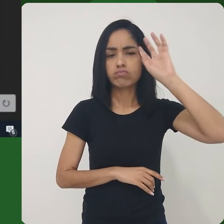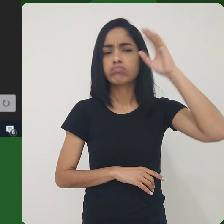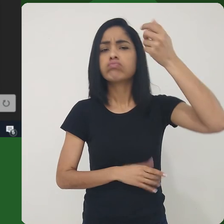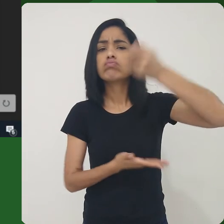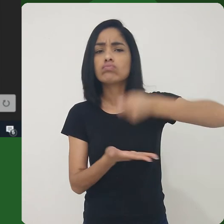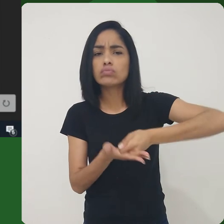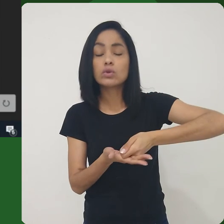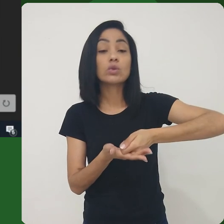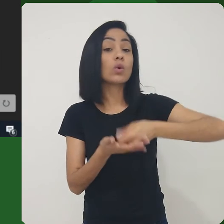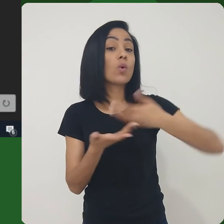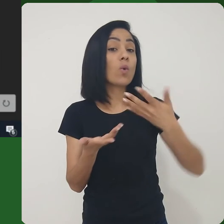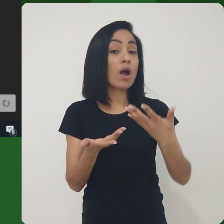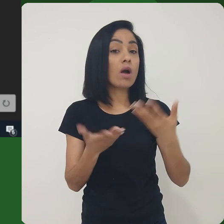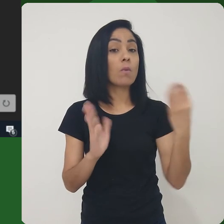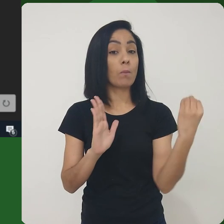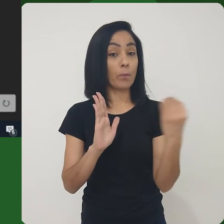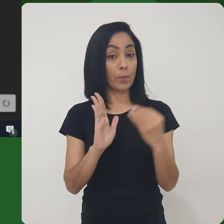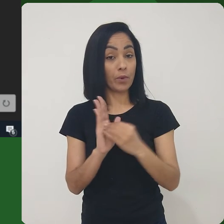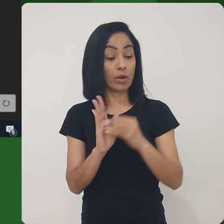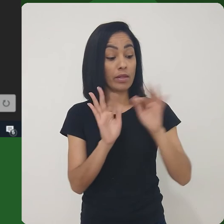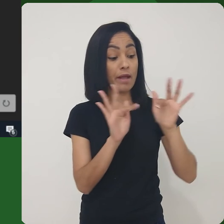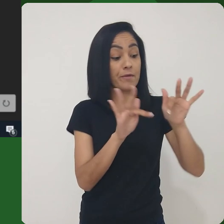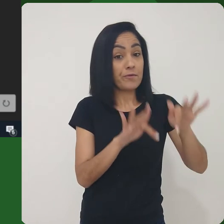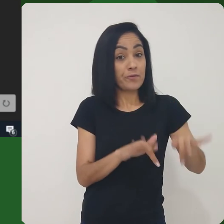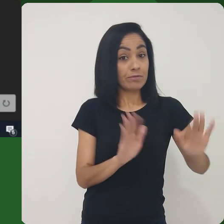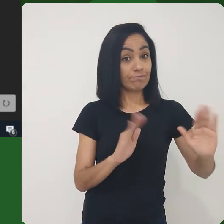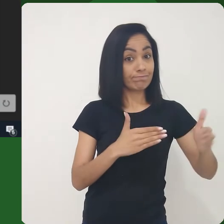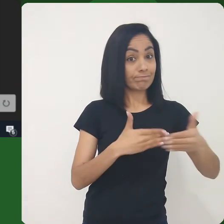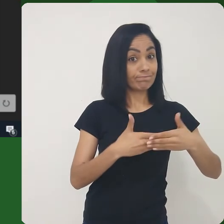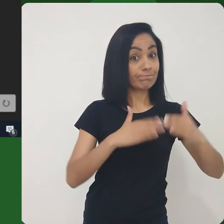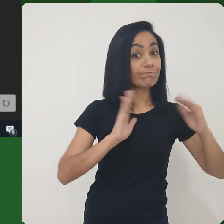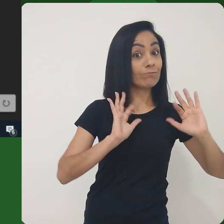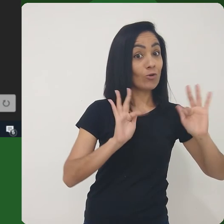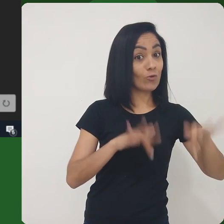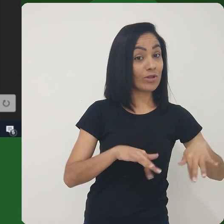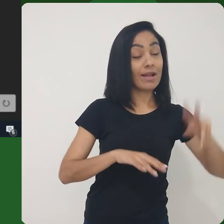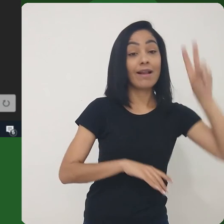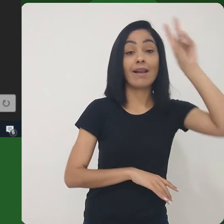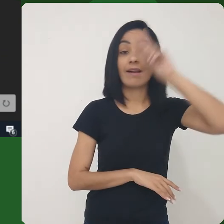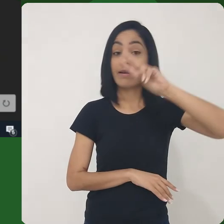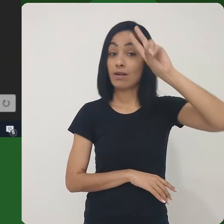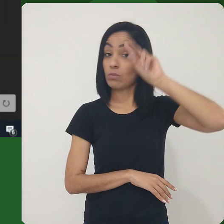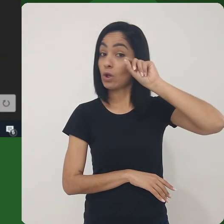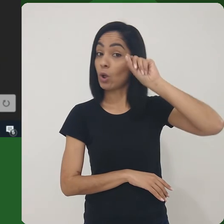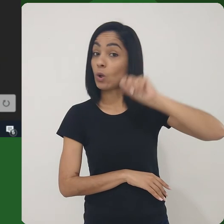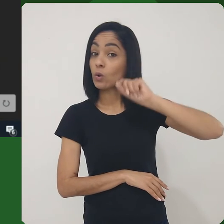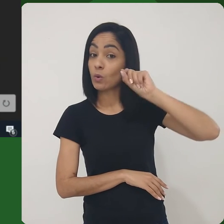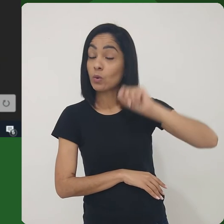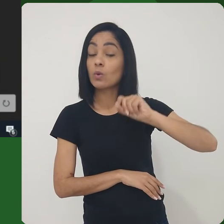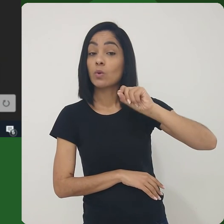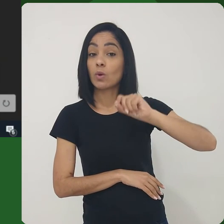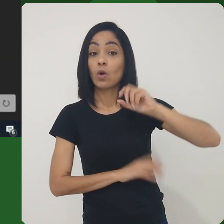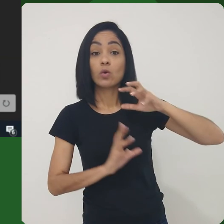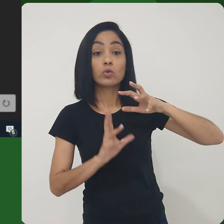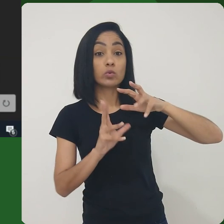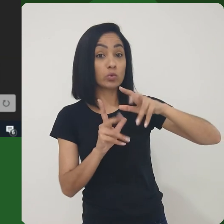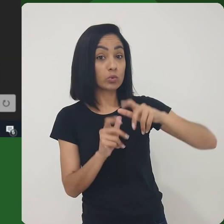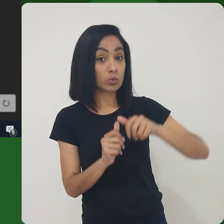as deliberações, decisões tomadas, e o fecho, né? Lembrando que tudo isso